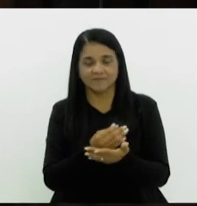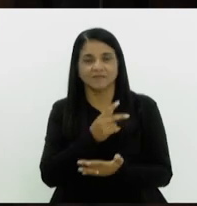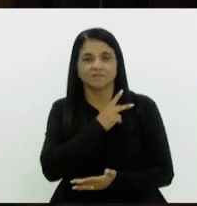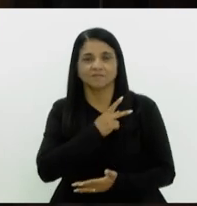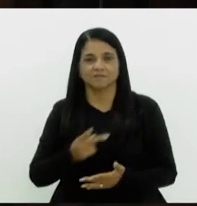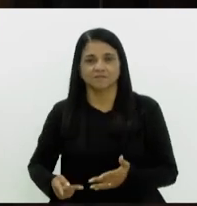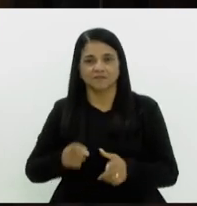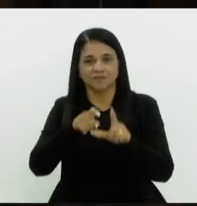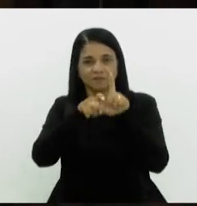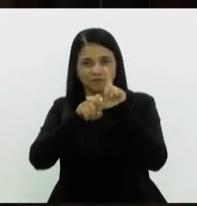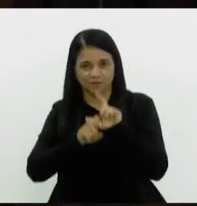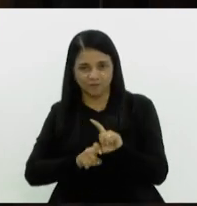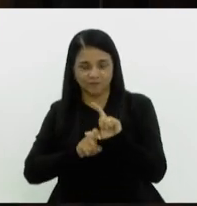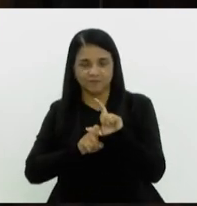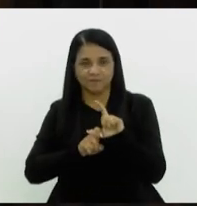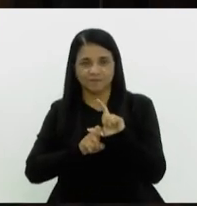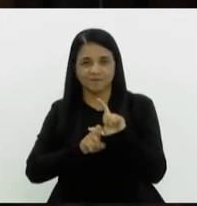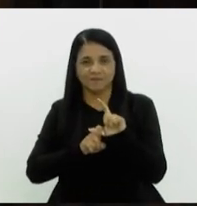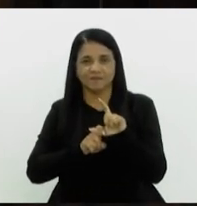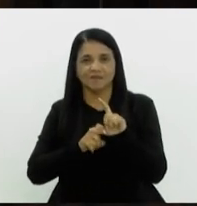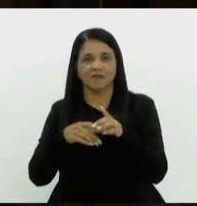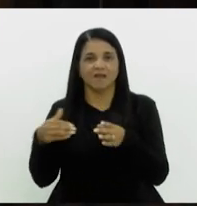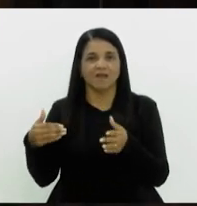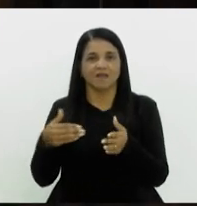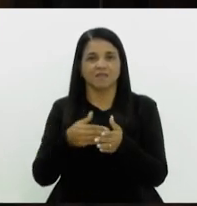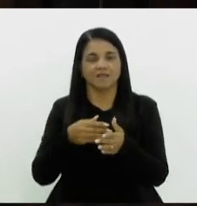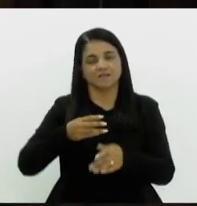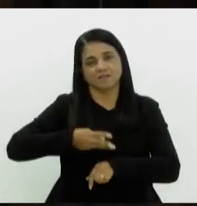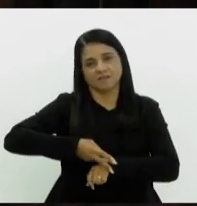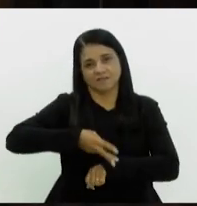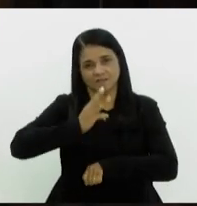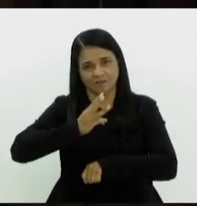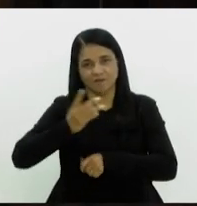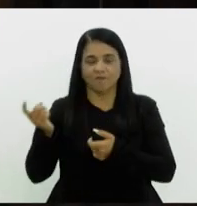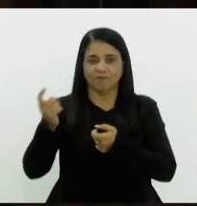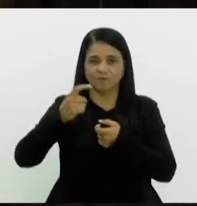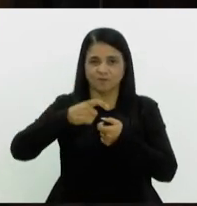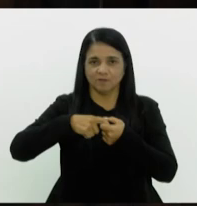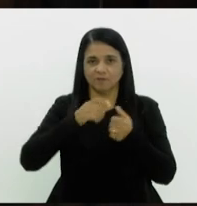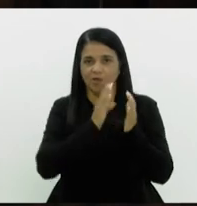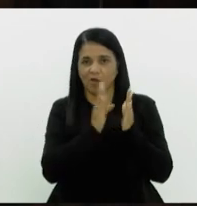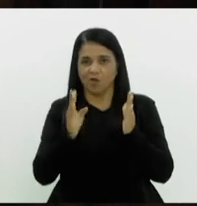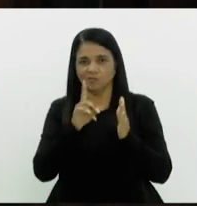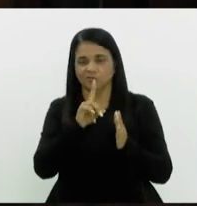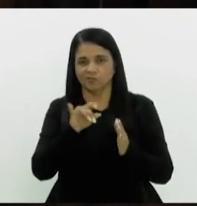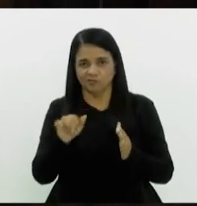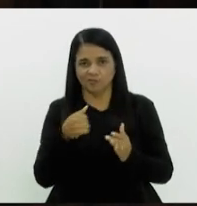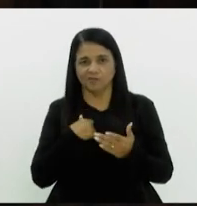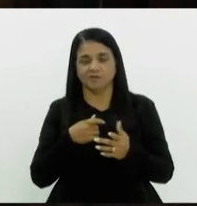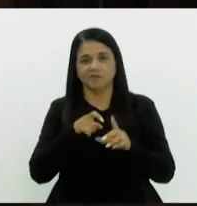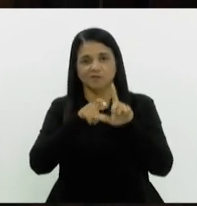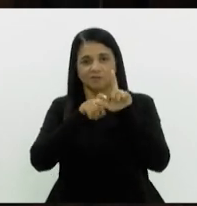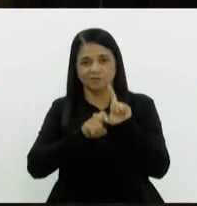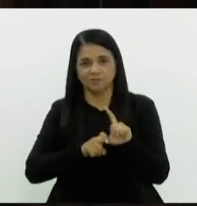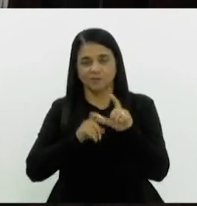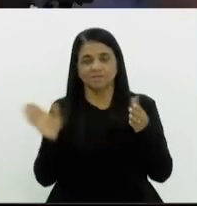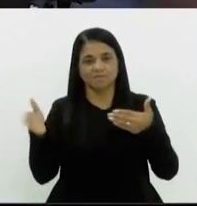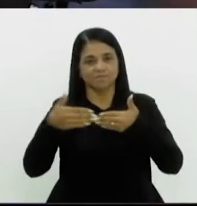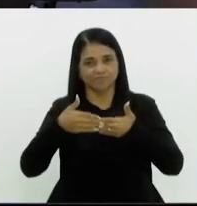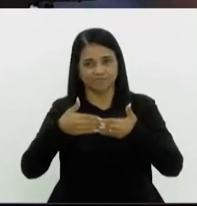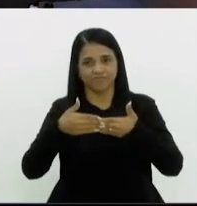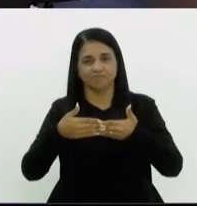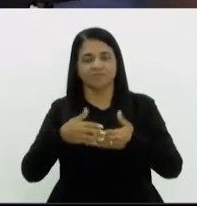presidência suspende a sessão até às 15 horas, quando retornaremos com a ordem do dia. Está suspensa a sessão.